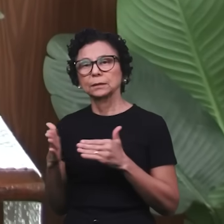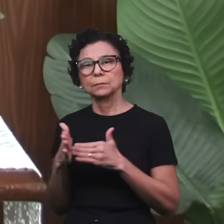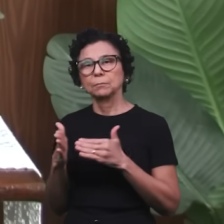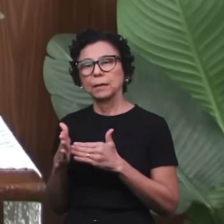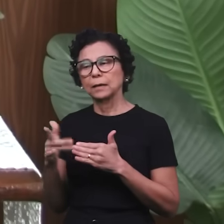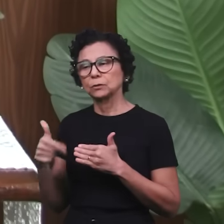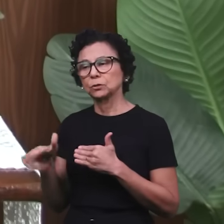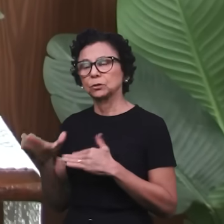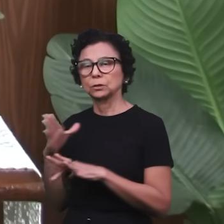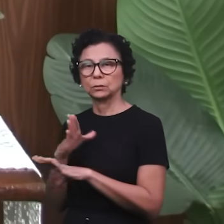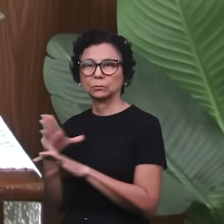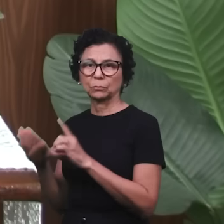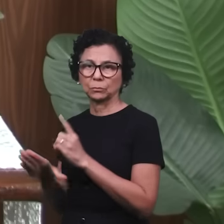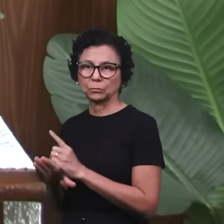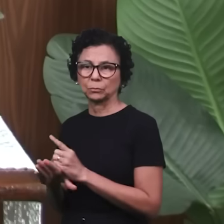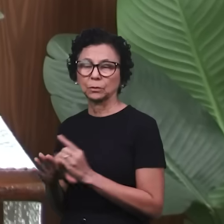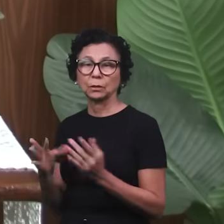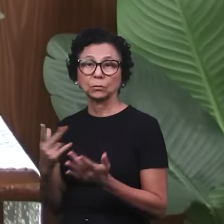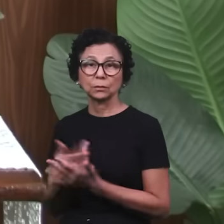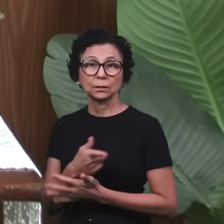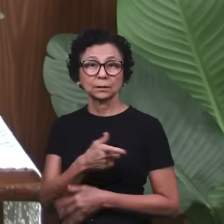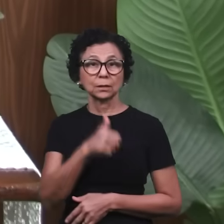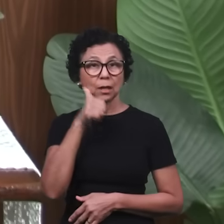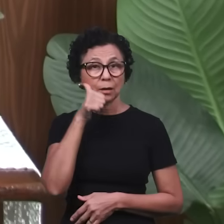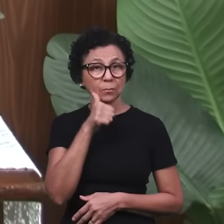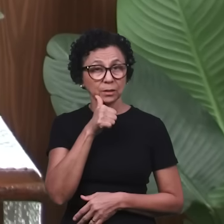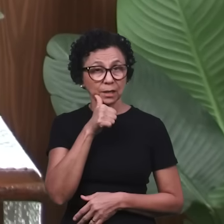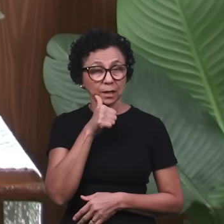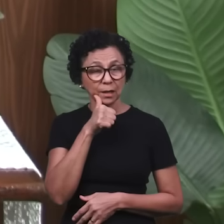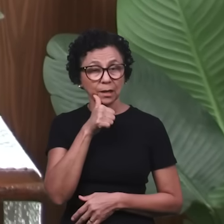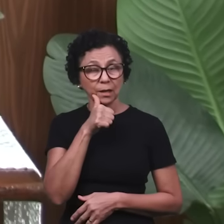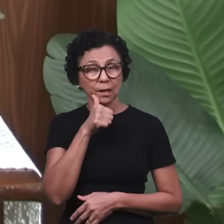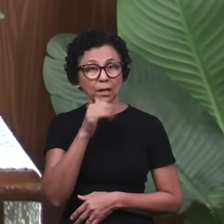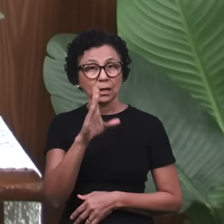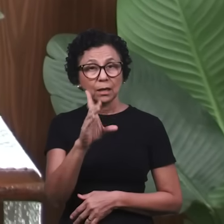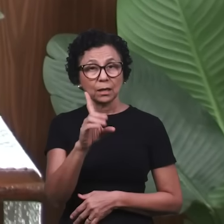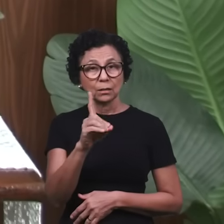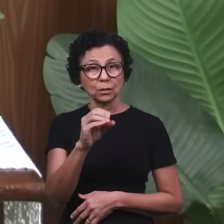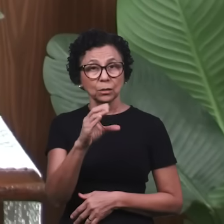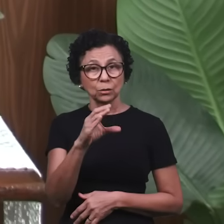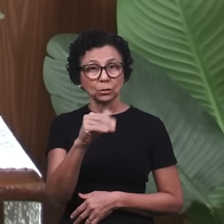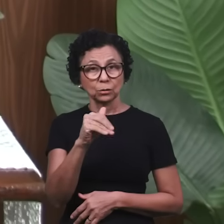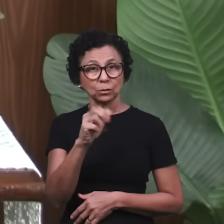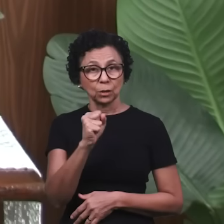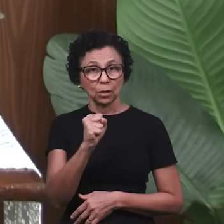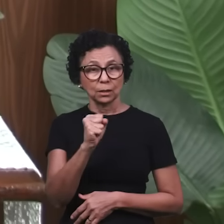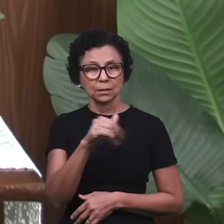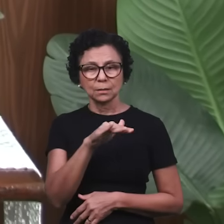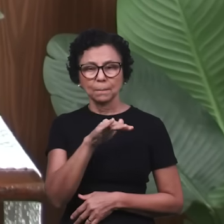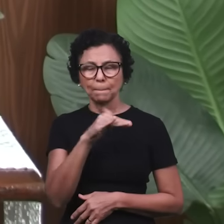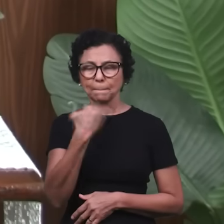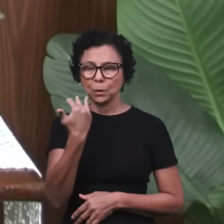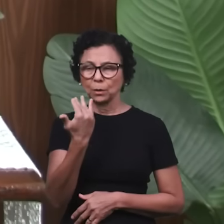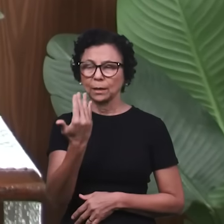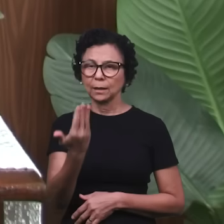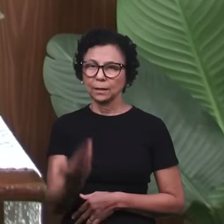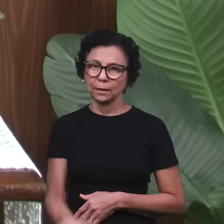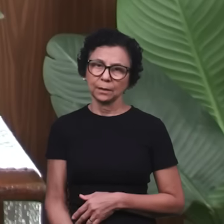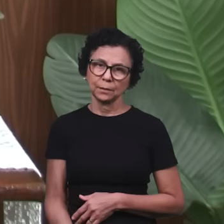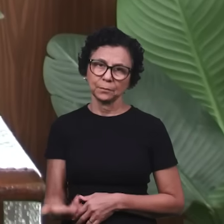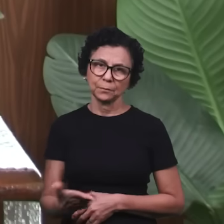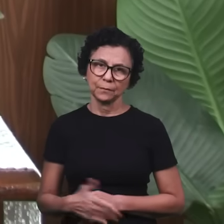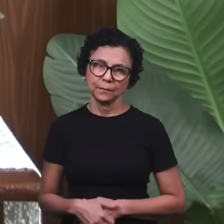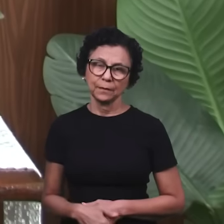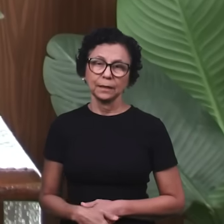então? Ela veio a morrer. E como eu já disse, volto a frisar aqui, esse trabalho de senhoras, que é uma